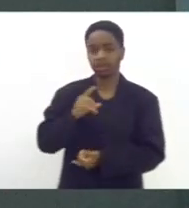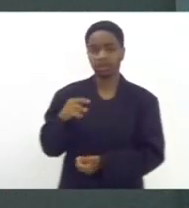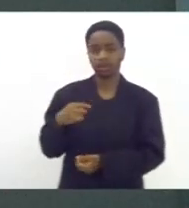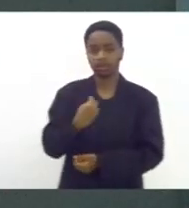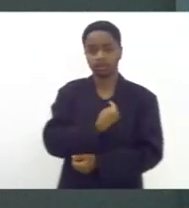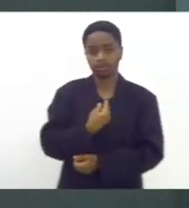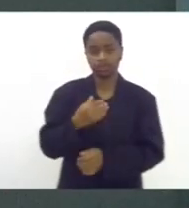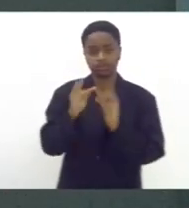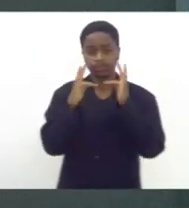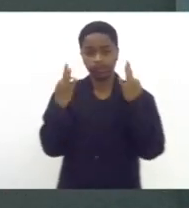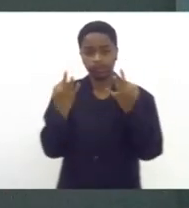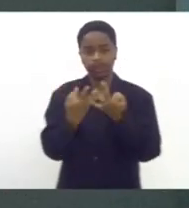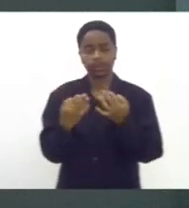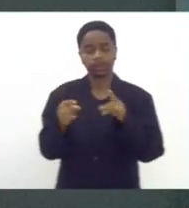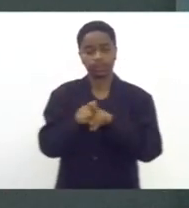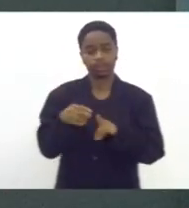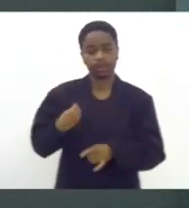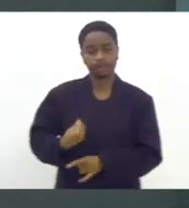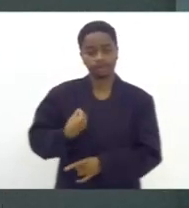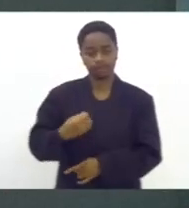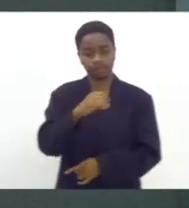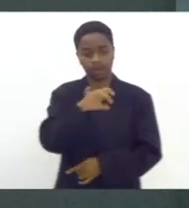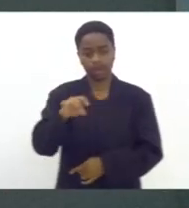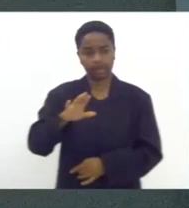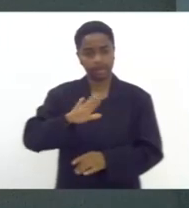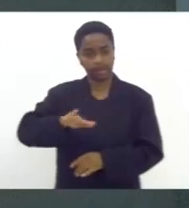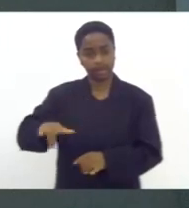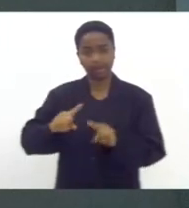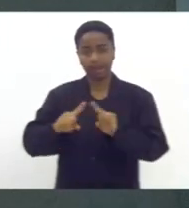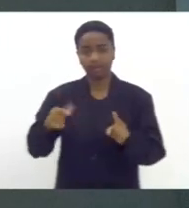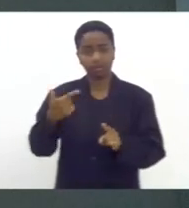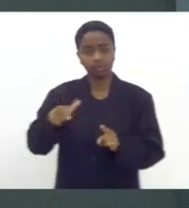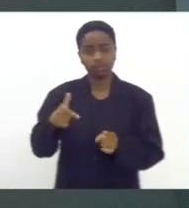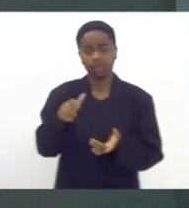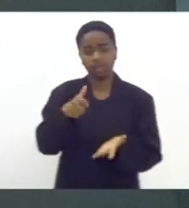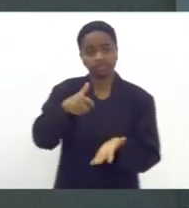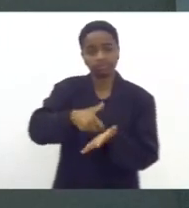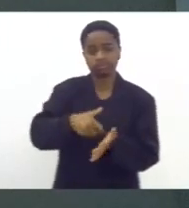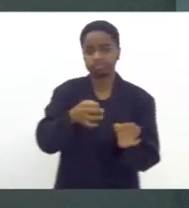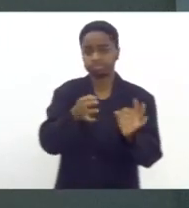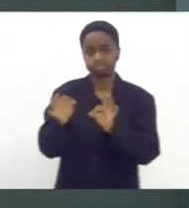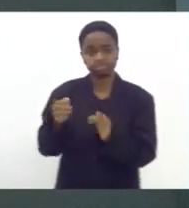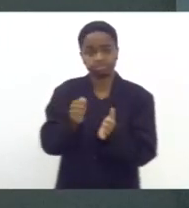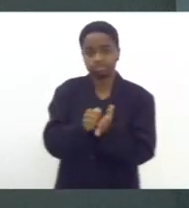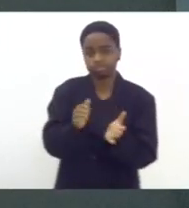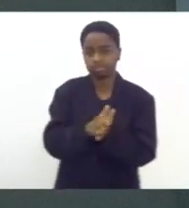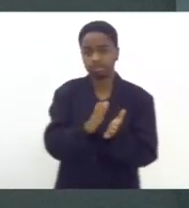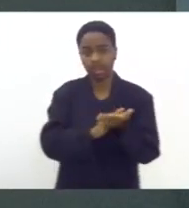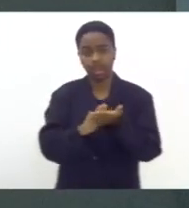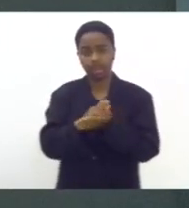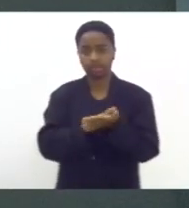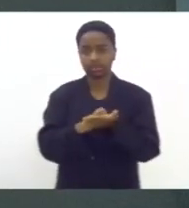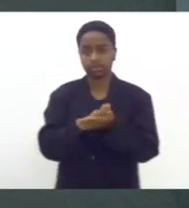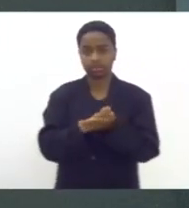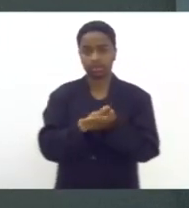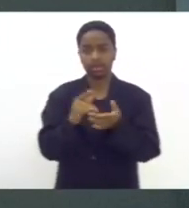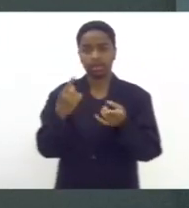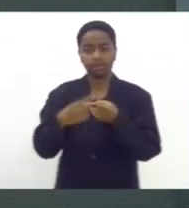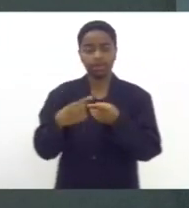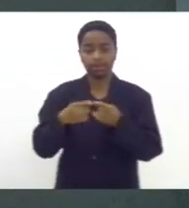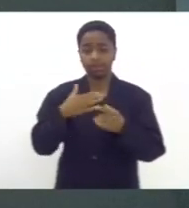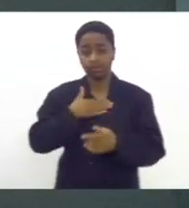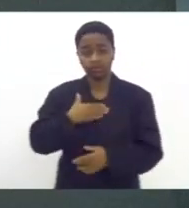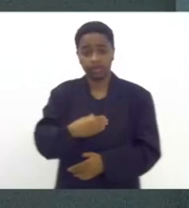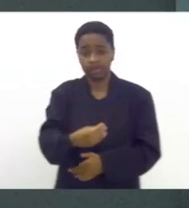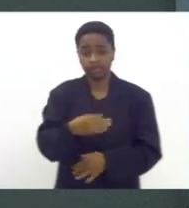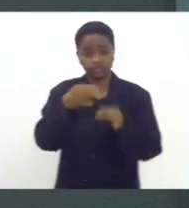a vida das fam eess crianas e não serão punidos e não serão chamados a responder a dignidade do meu filho